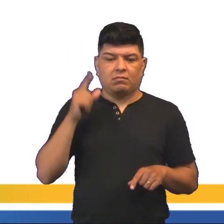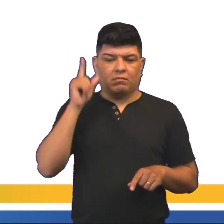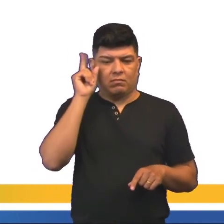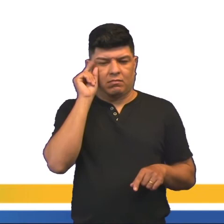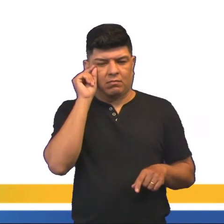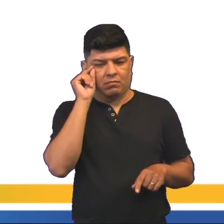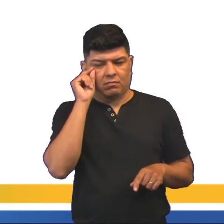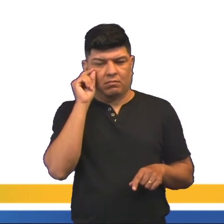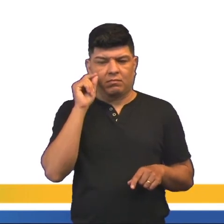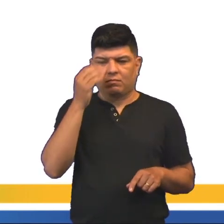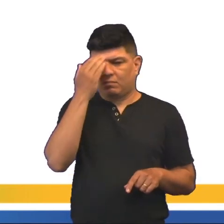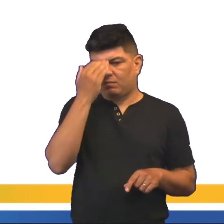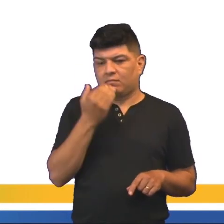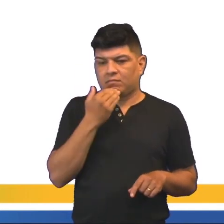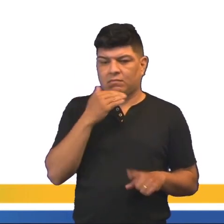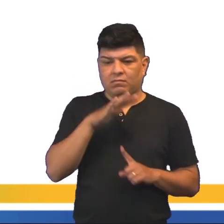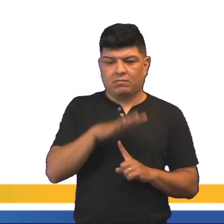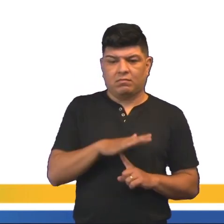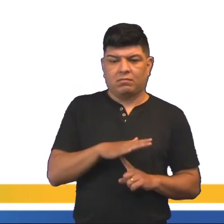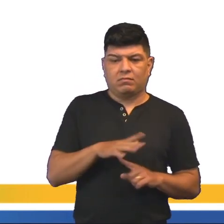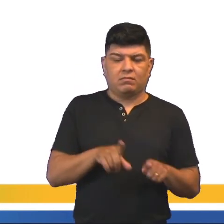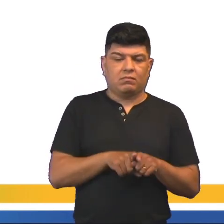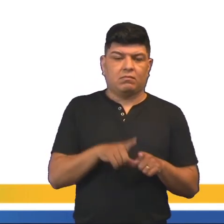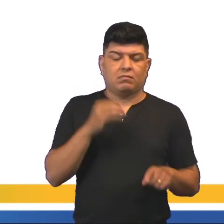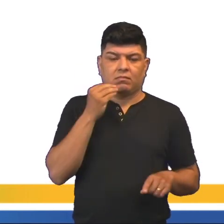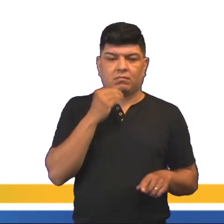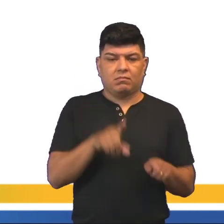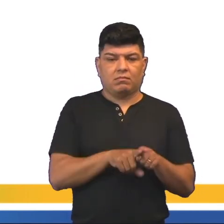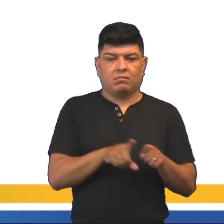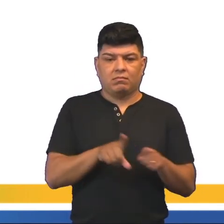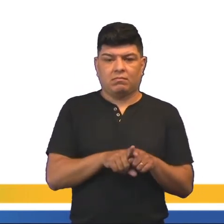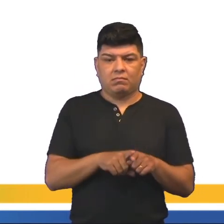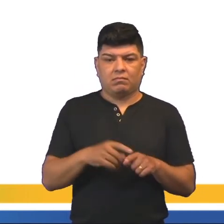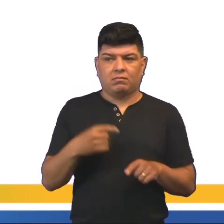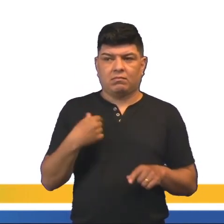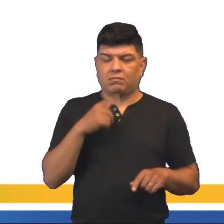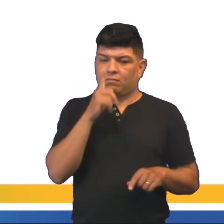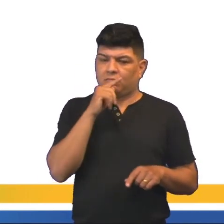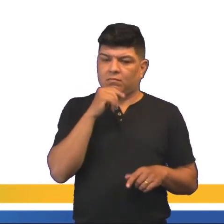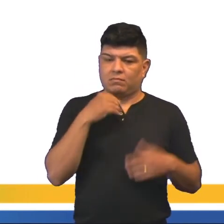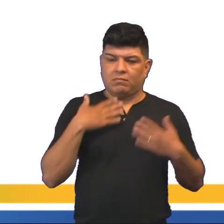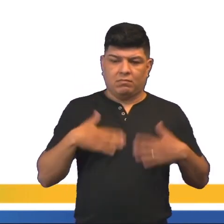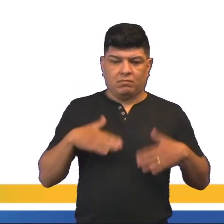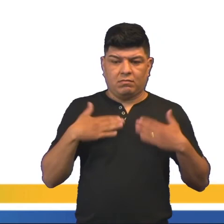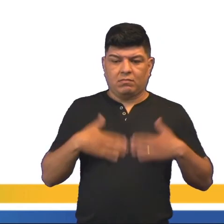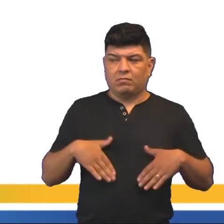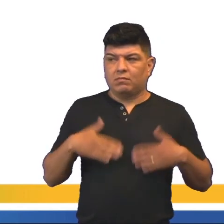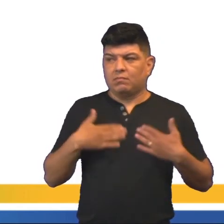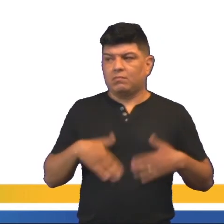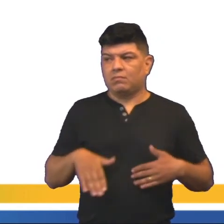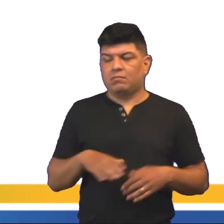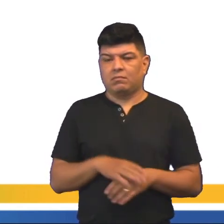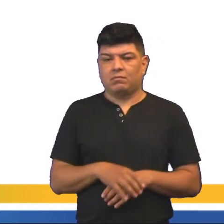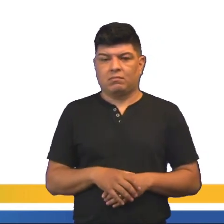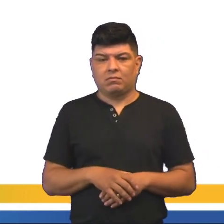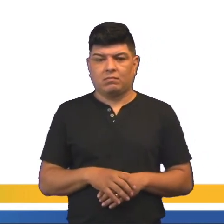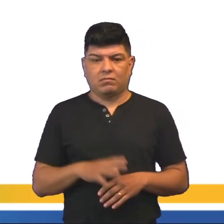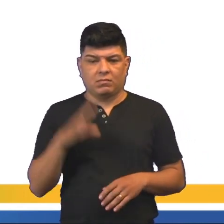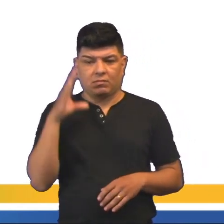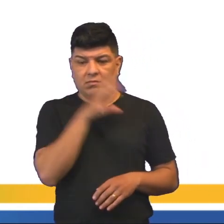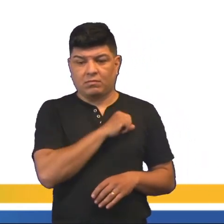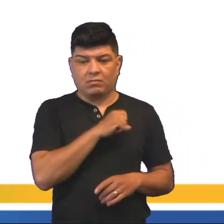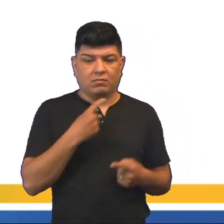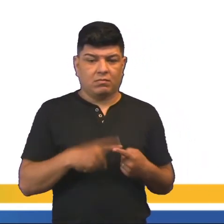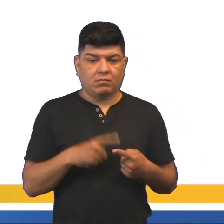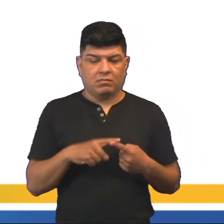insônia, irritação e depressão. Pode ter também hidratação e descanso, vão ficar mais aí